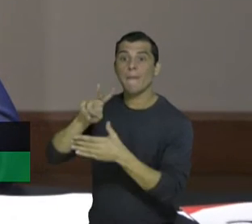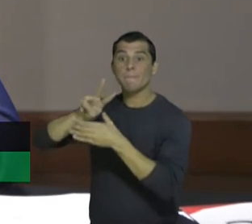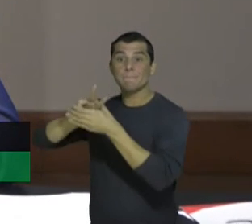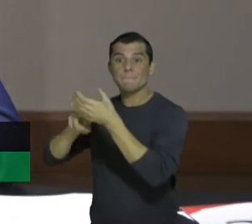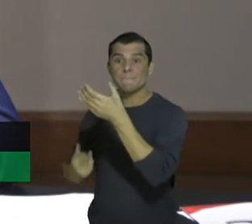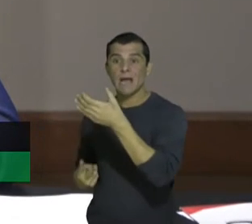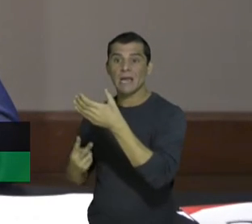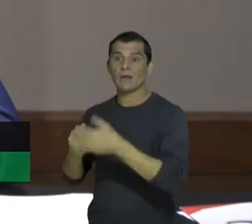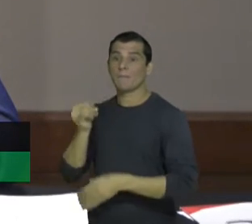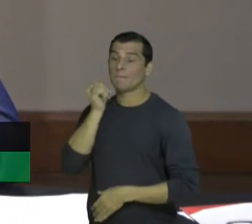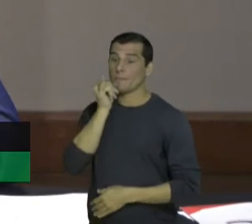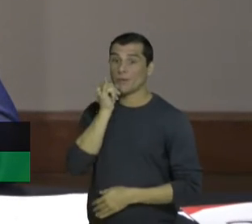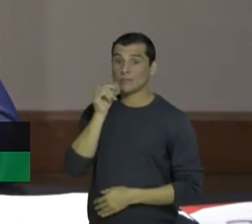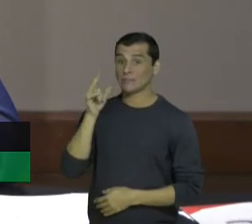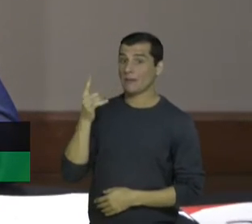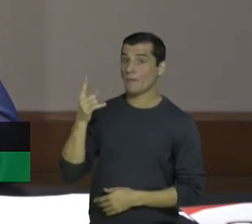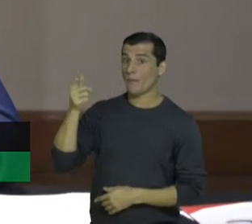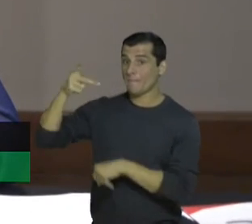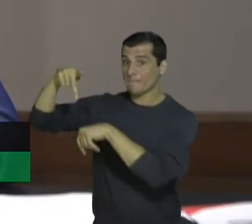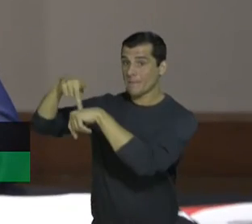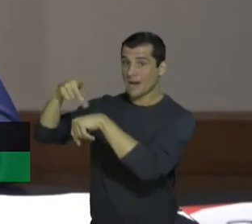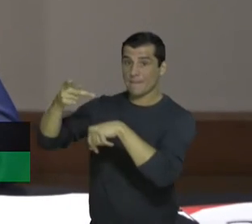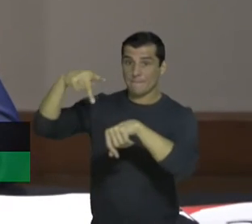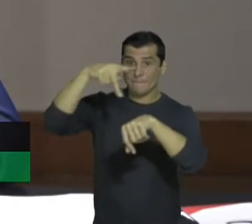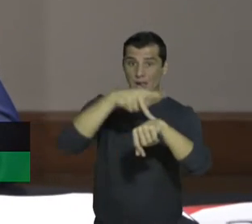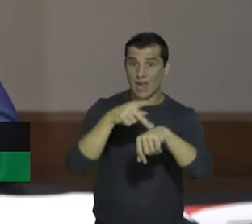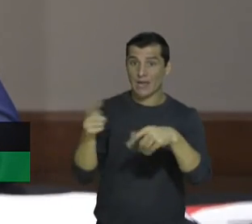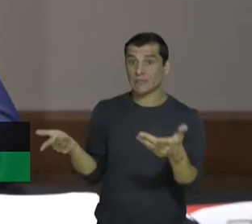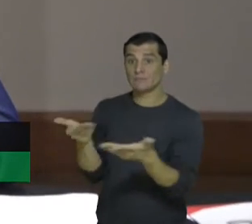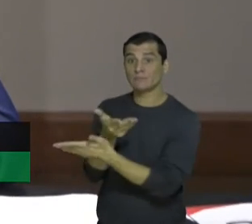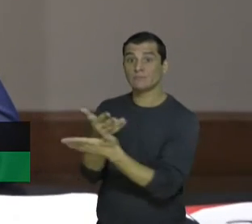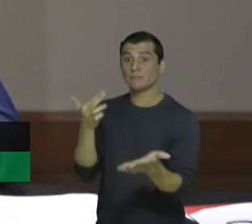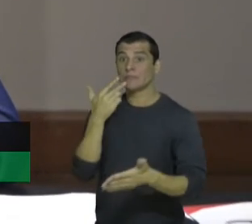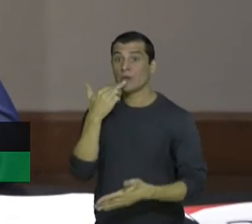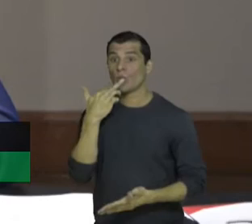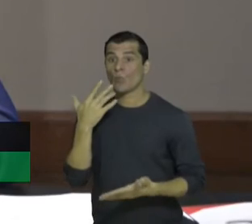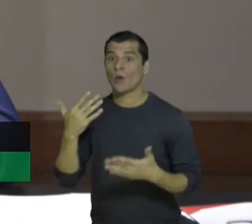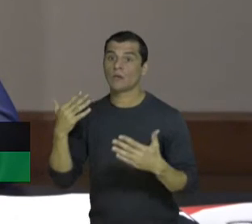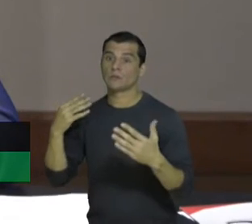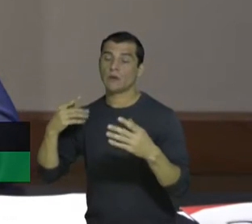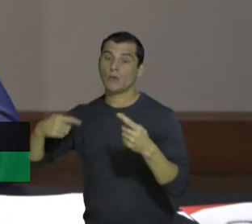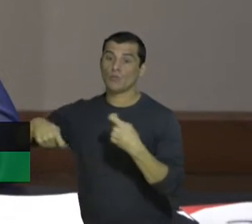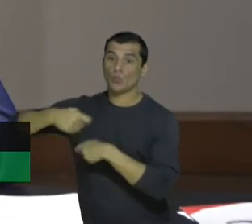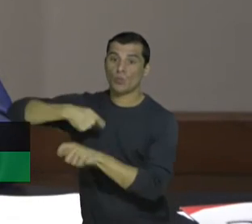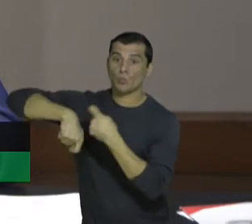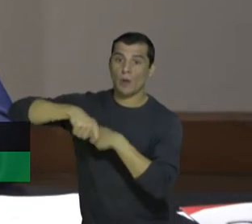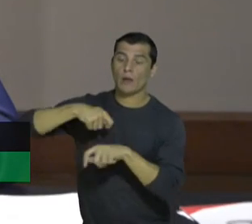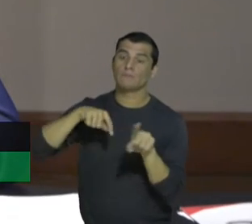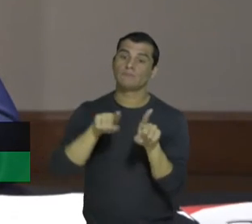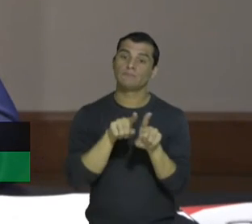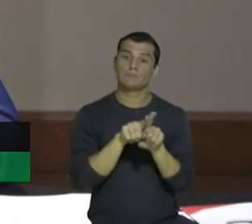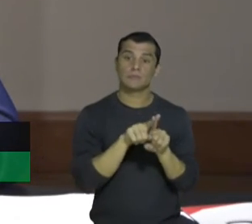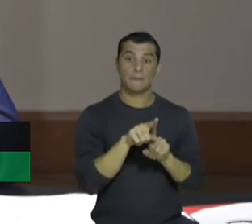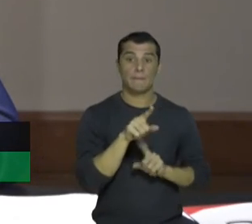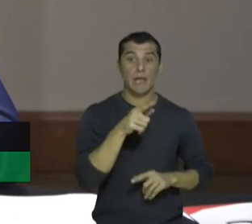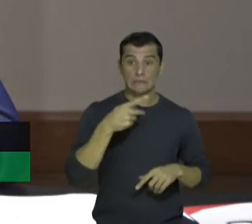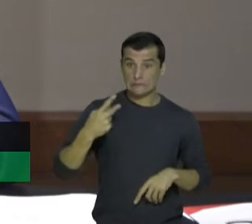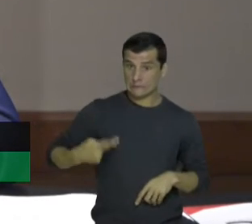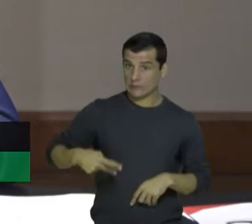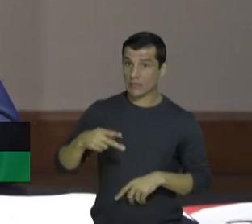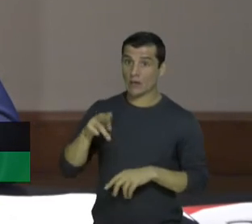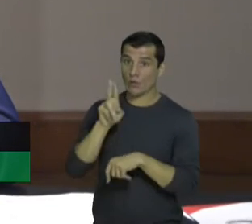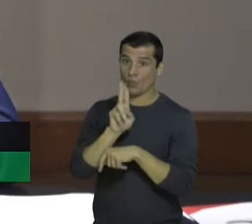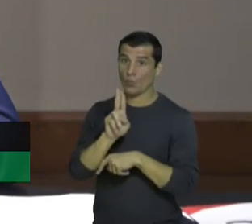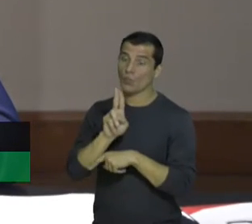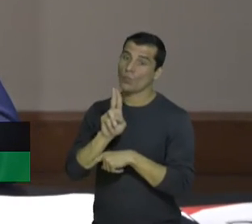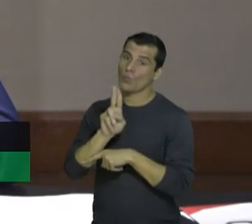são itens importantes para que você tenha mão de obra capacitada desenvolvida para uma situação dessa